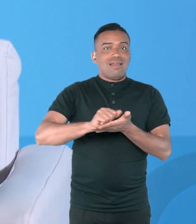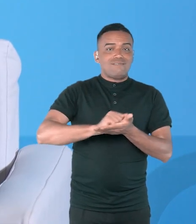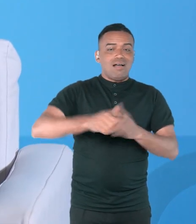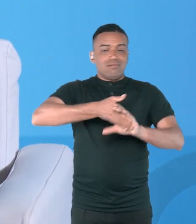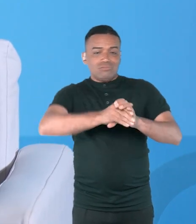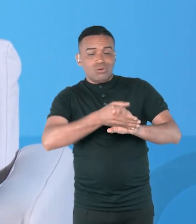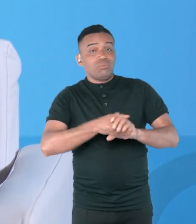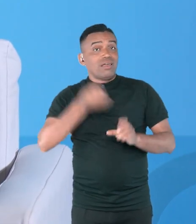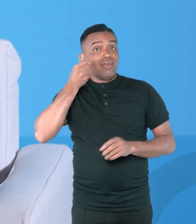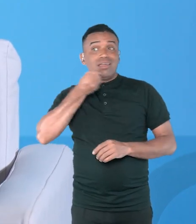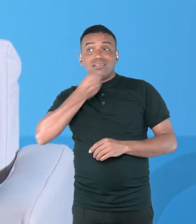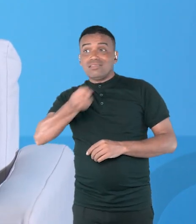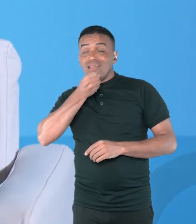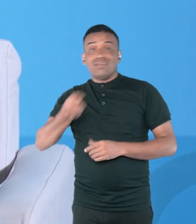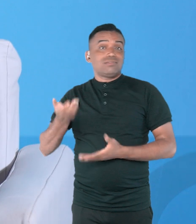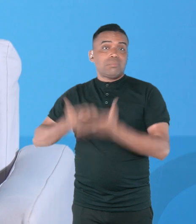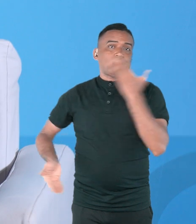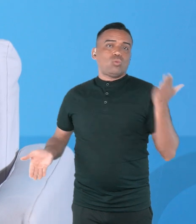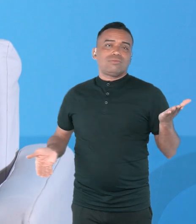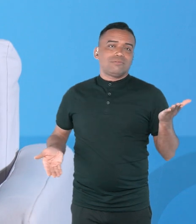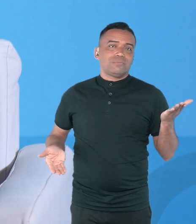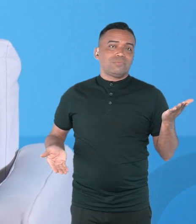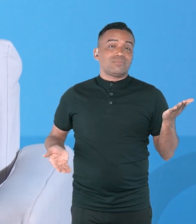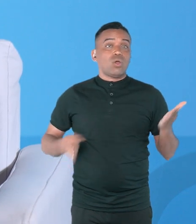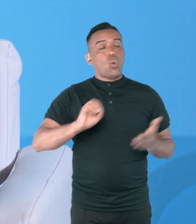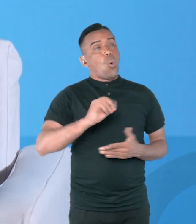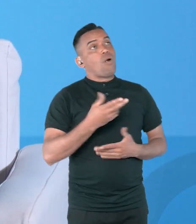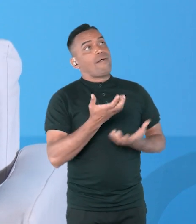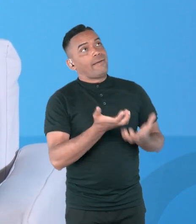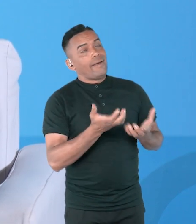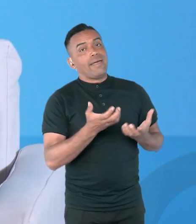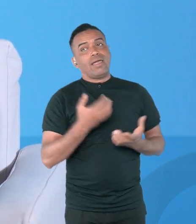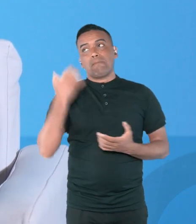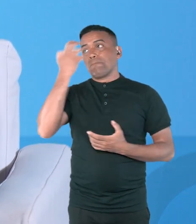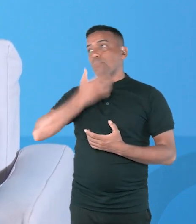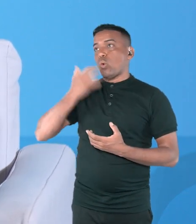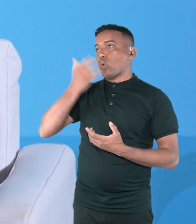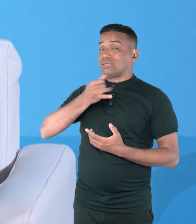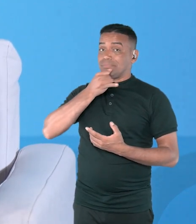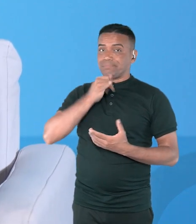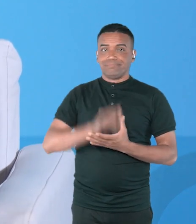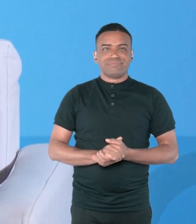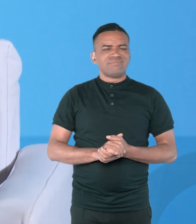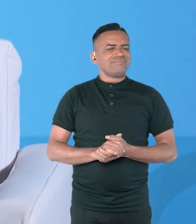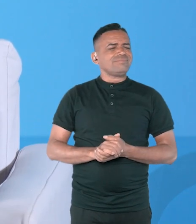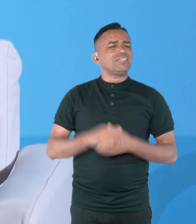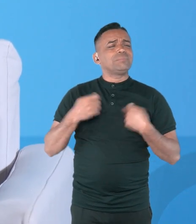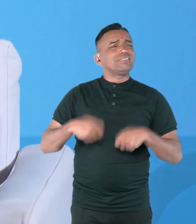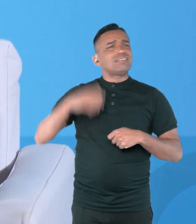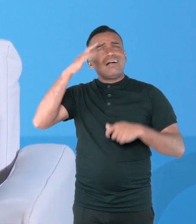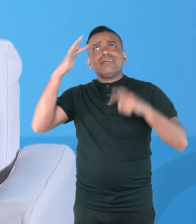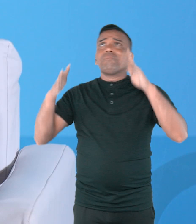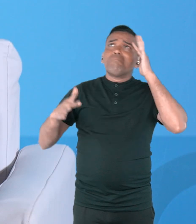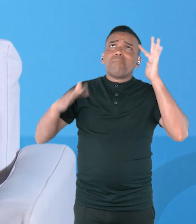lavar uma louça sem ouvir um podcast. E sem ouvir aquilo que você quer, mesmo aquela música, né? Deixa a sua cabeça